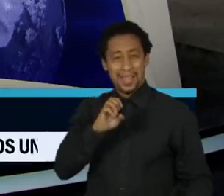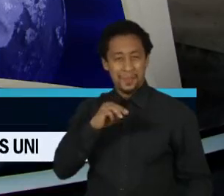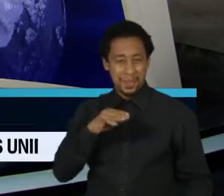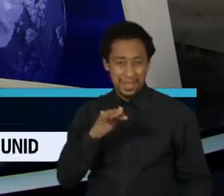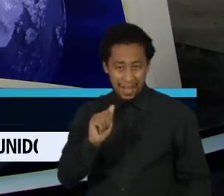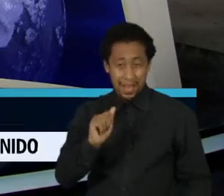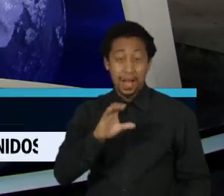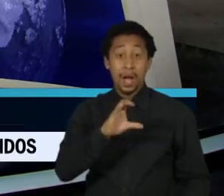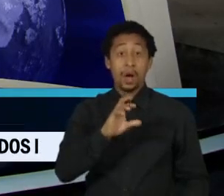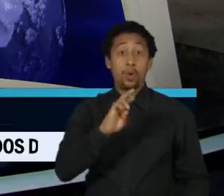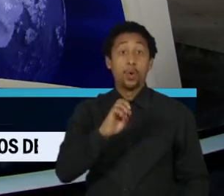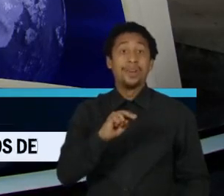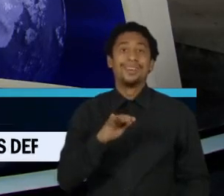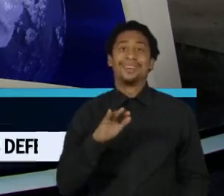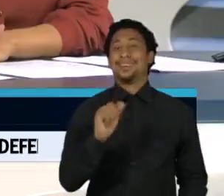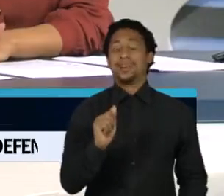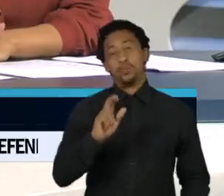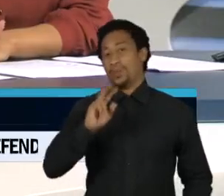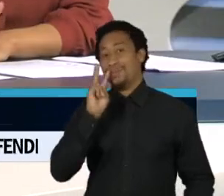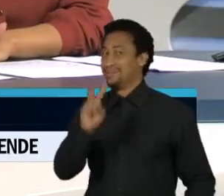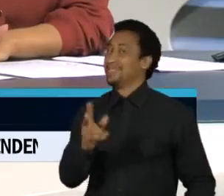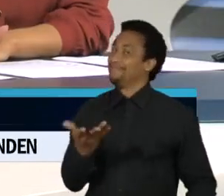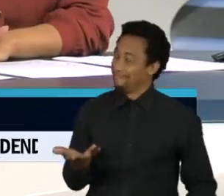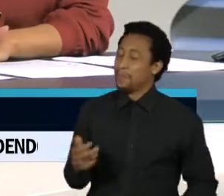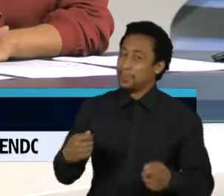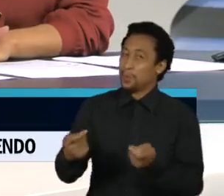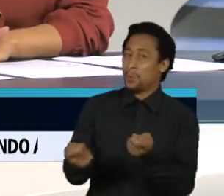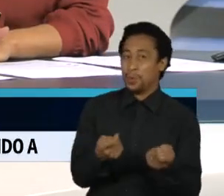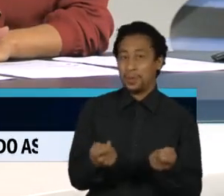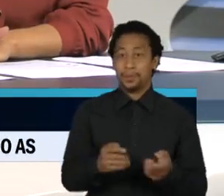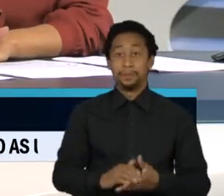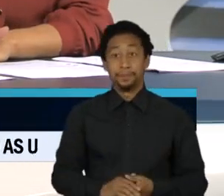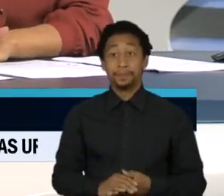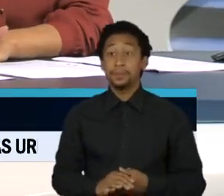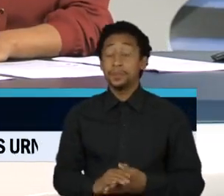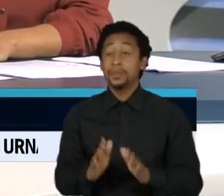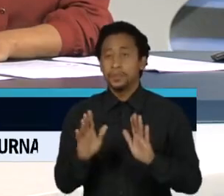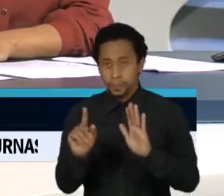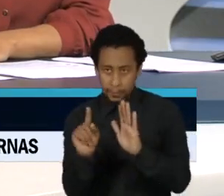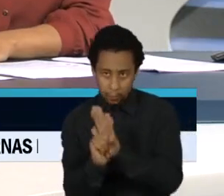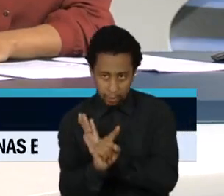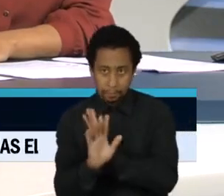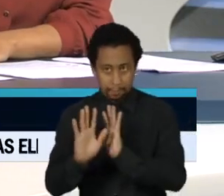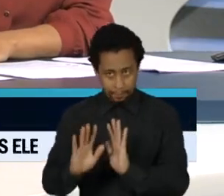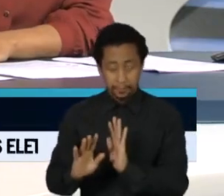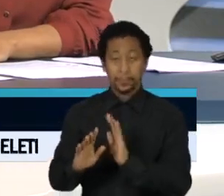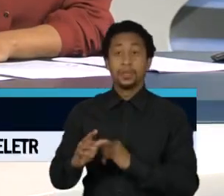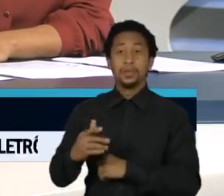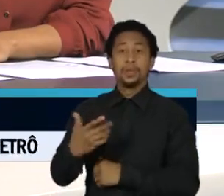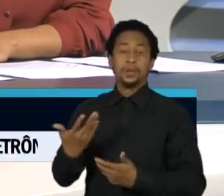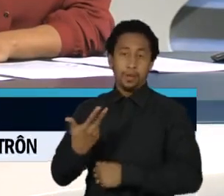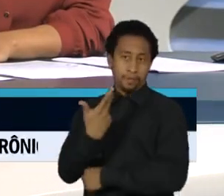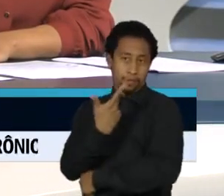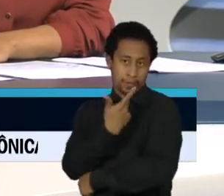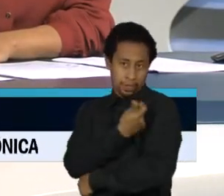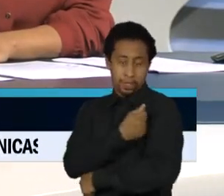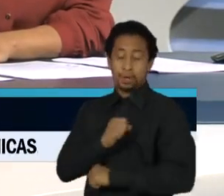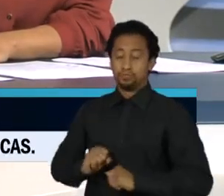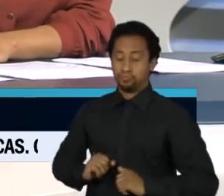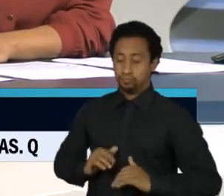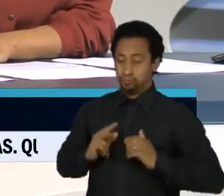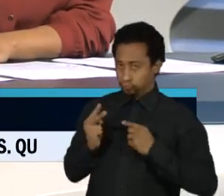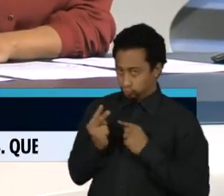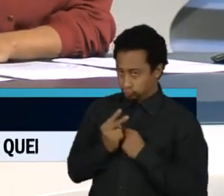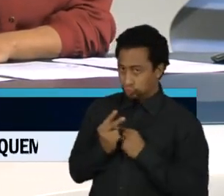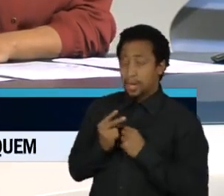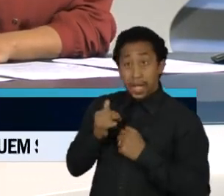Arnaldo, já se sabe se a vacinação protege contra a Covid longa, e entre os infectados há os mais